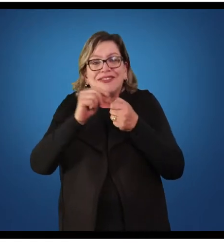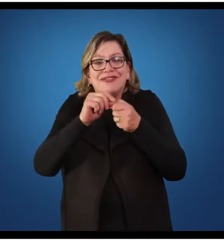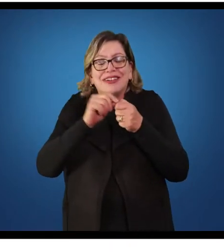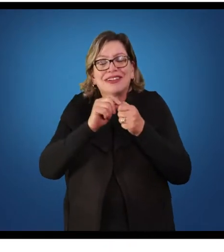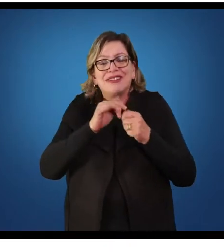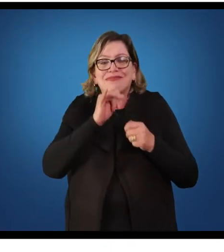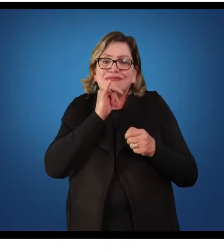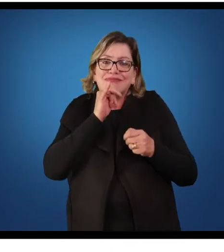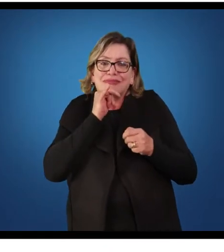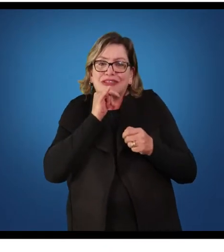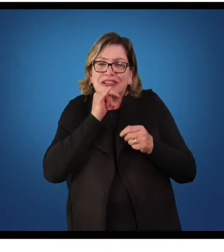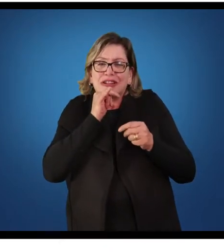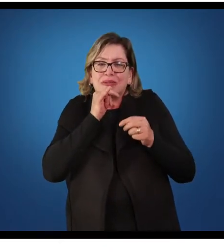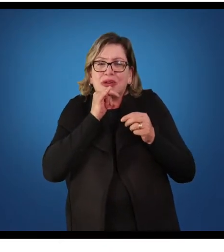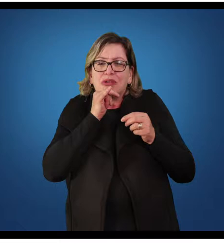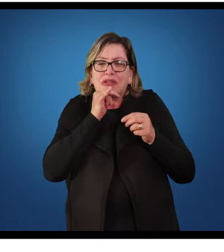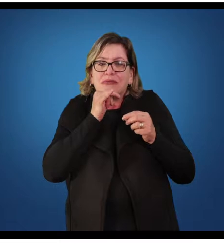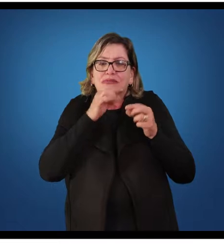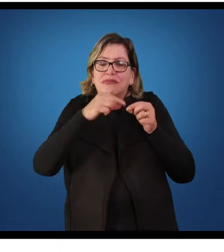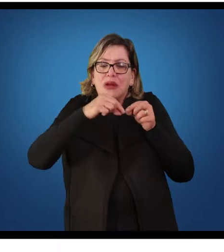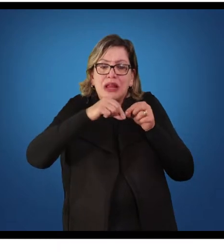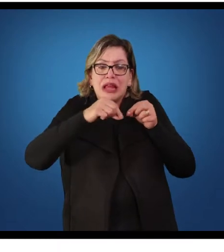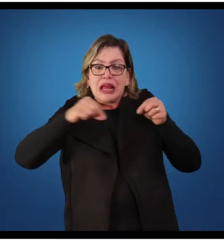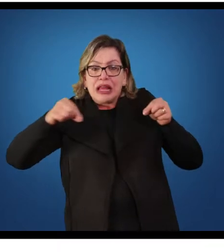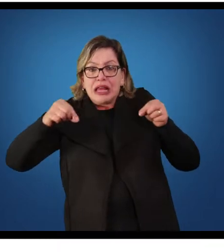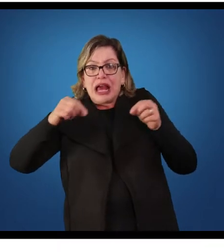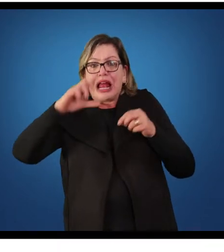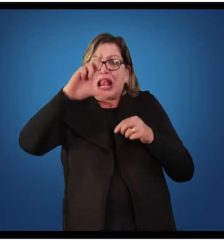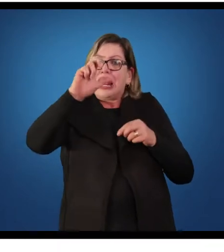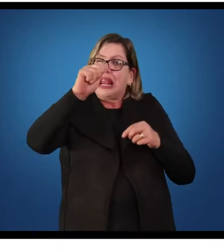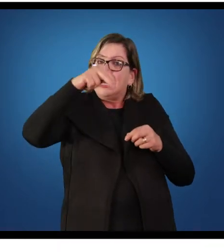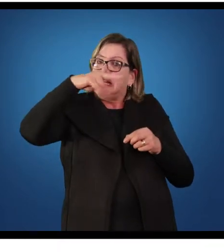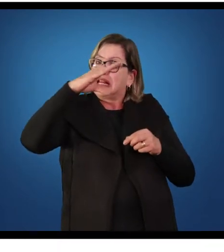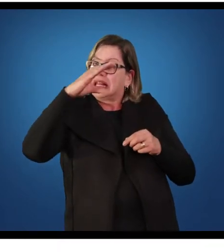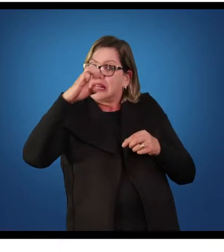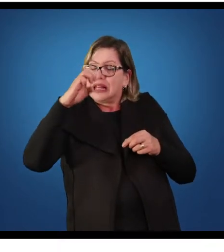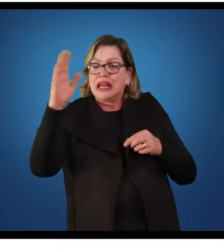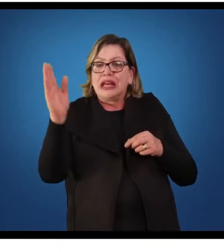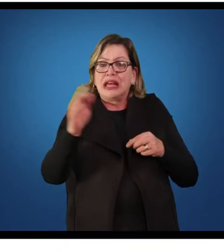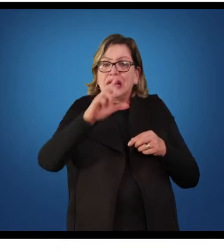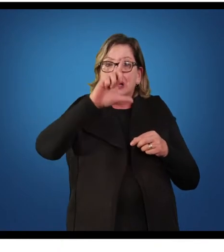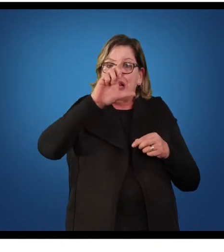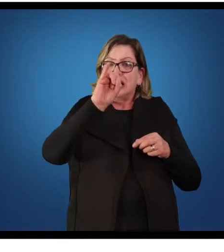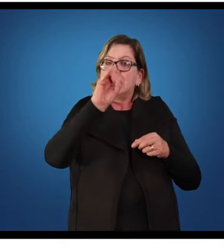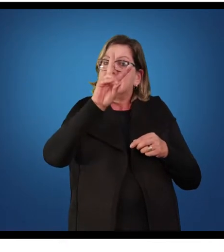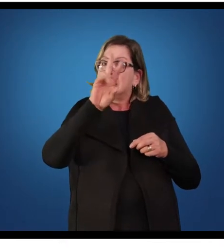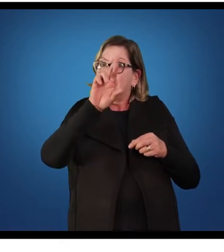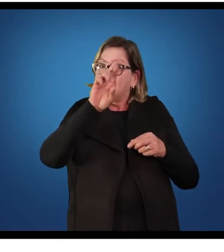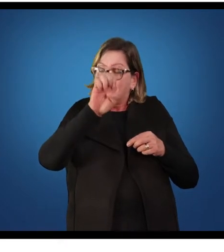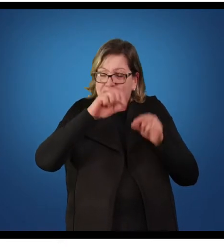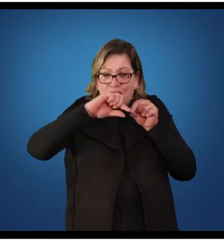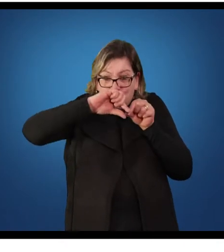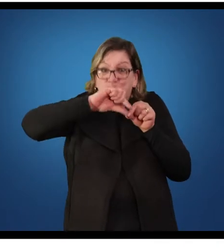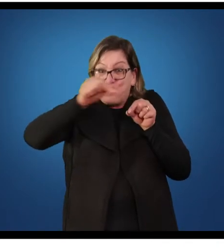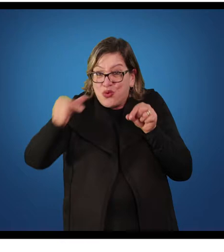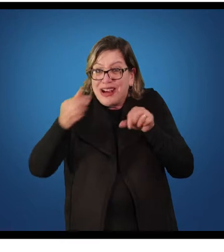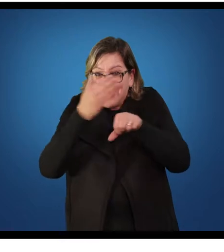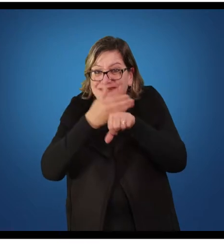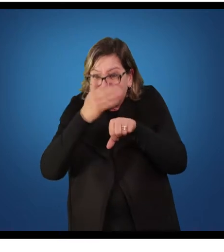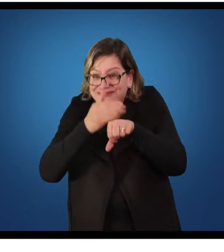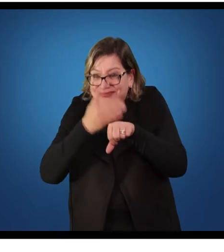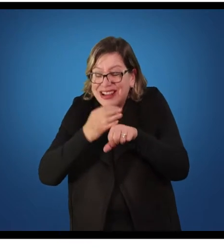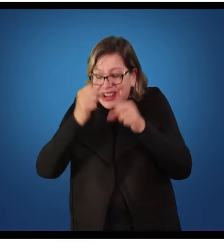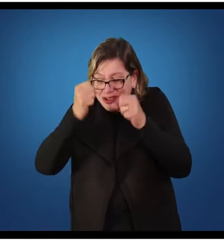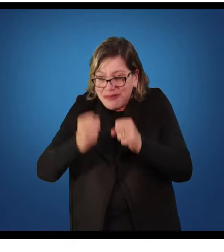por exemplo, na linha de lance livre, que é aquela faixa ali, branca, compridinha